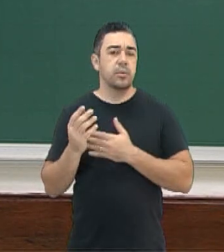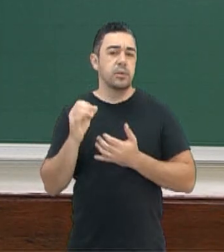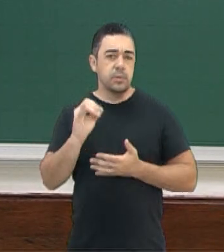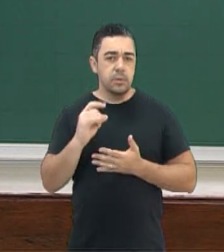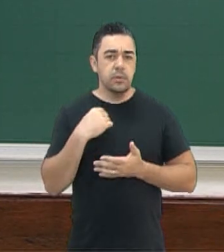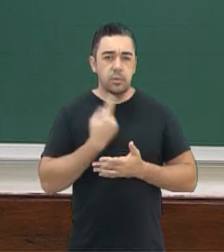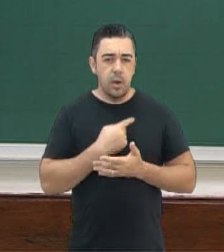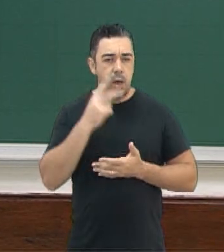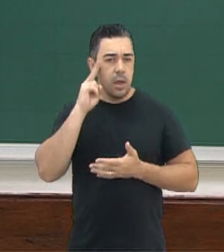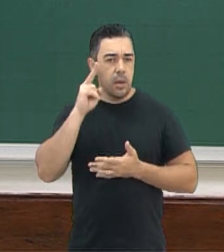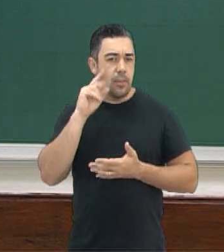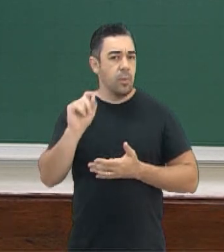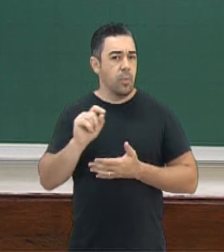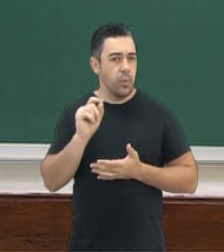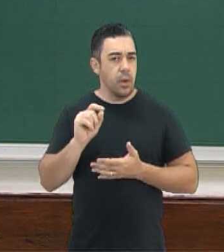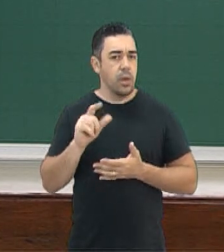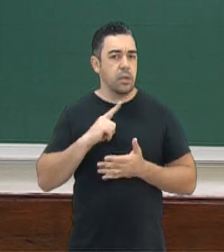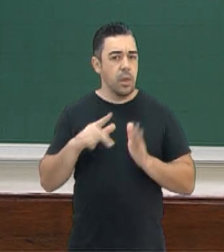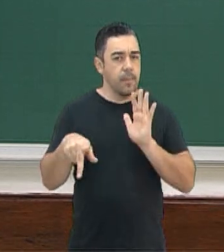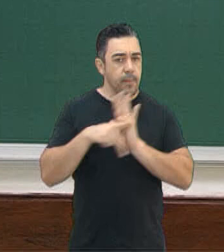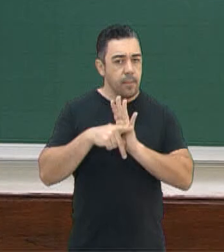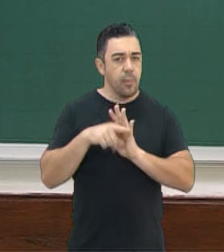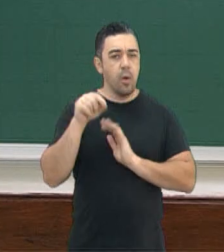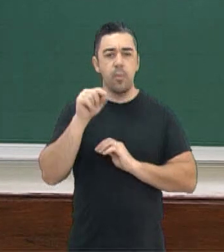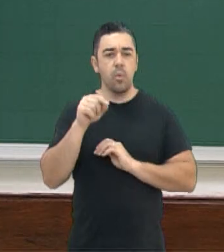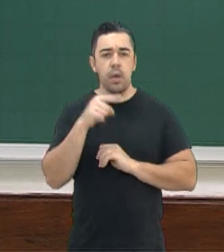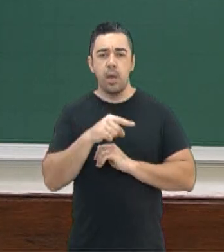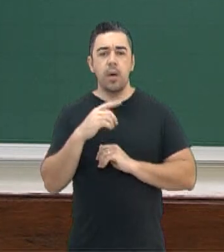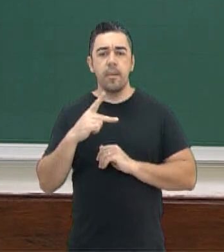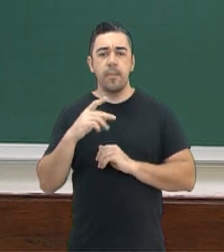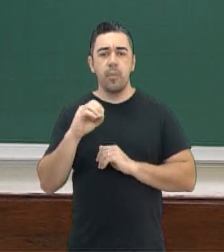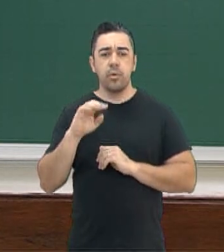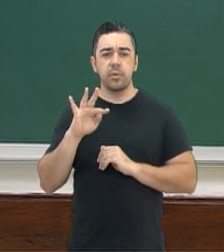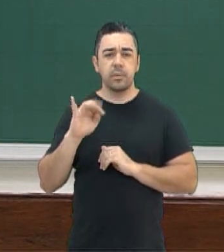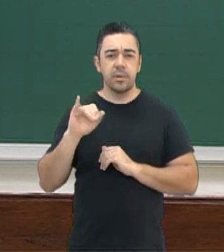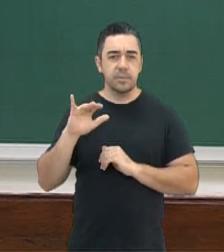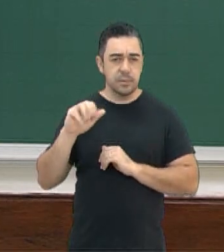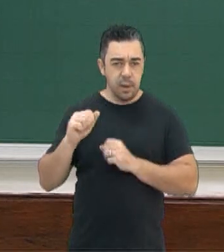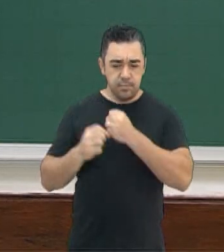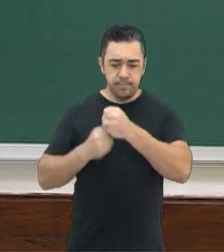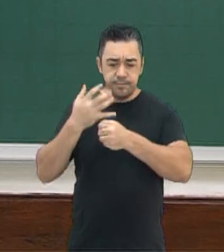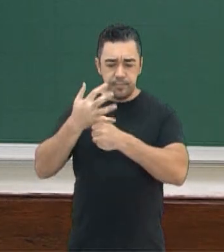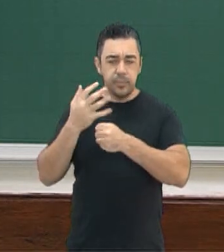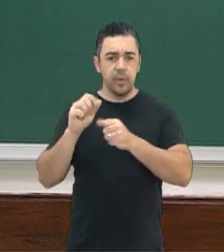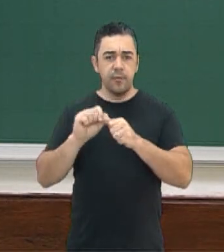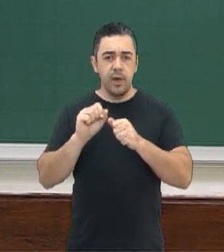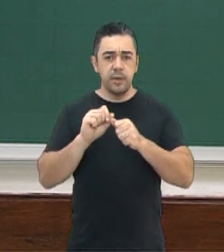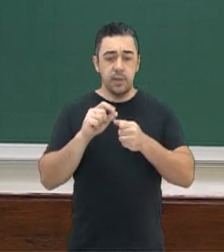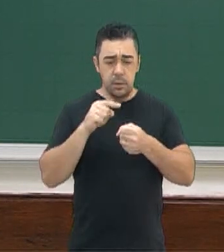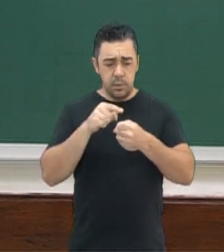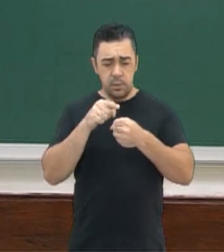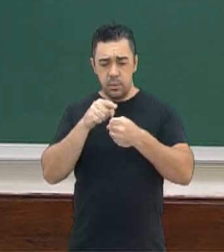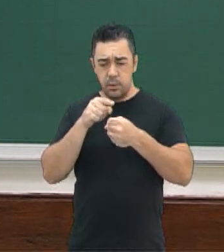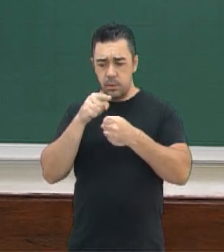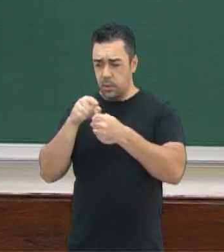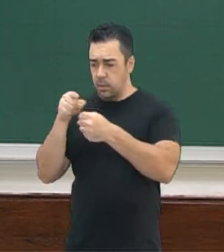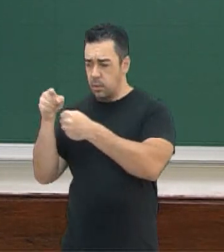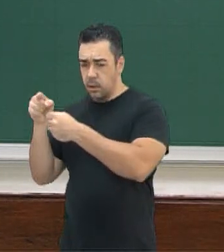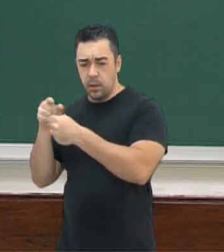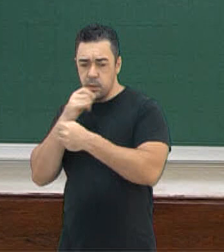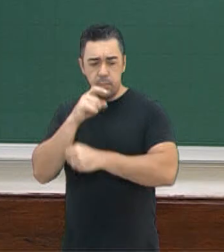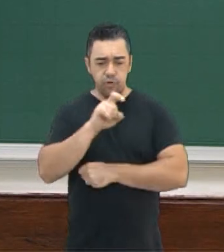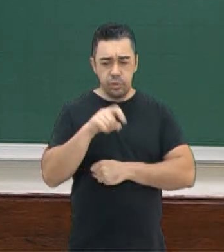lá atrás que trabalhamos com propriedade de potência, lembram? Quando nós multiplicávamos, as bases eram iguais, o que nós